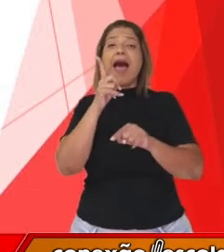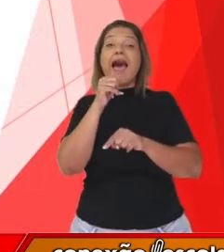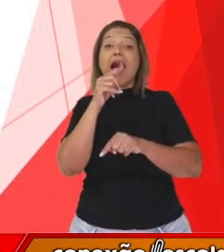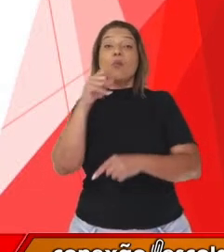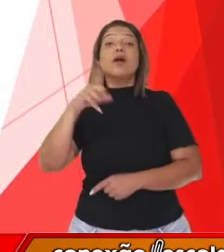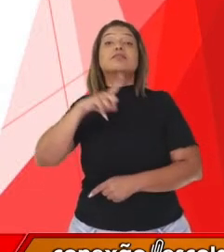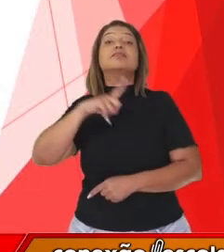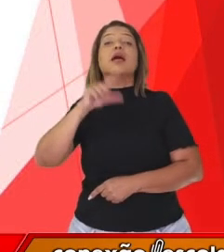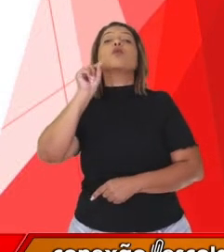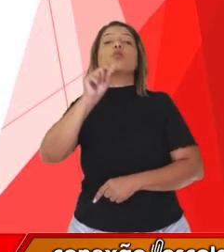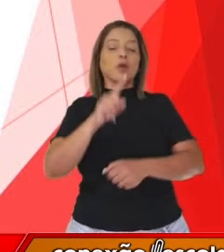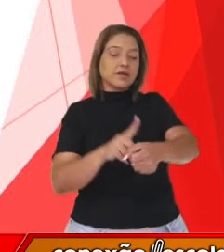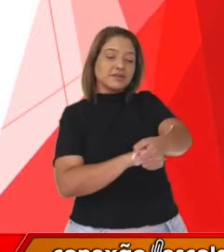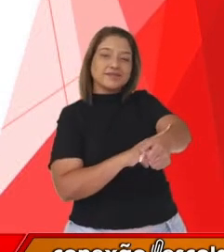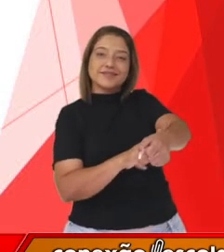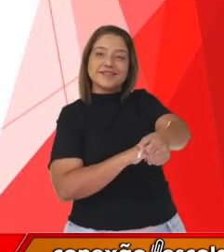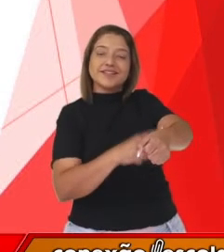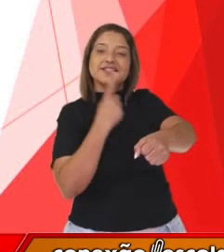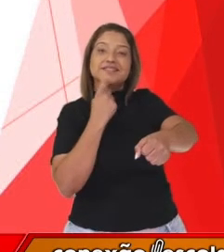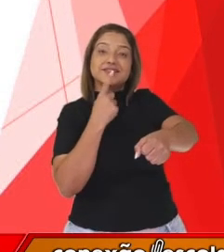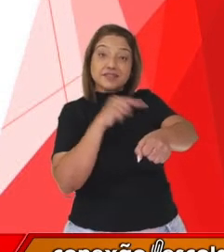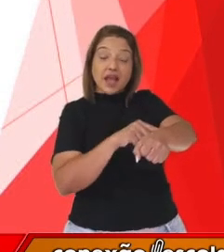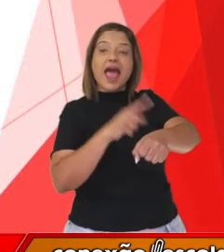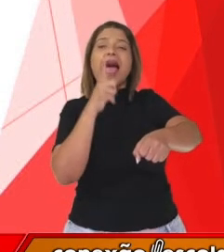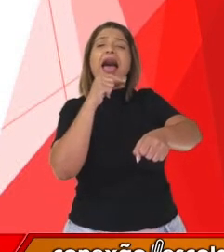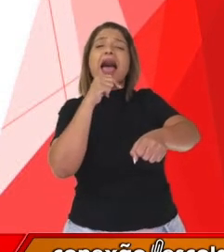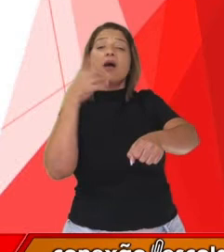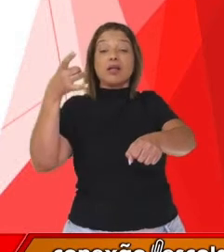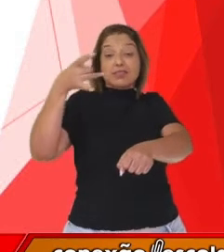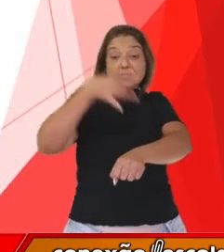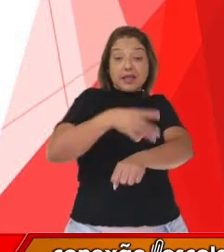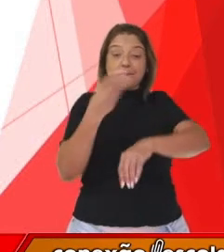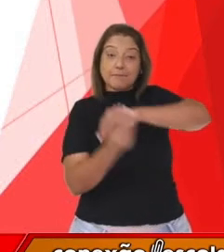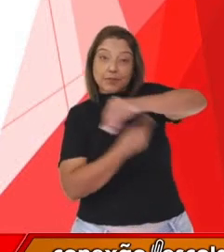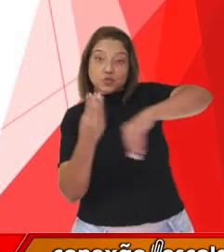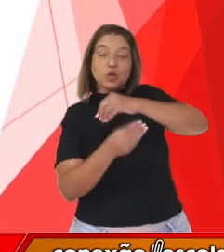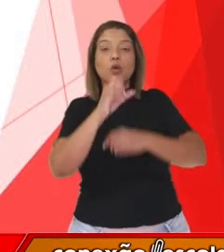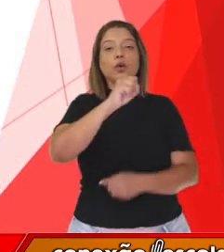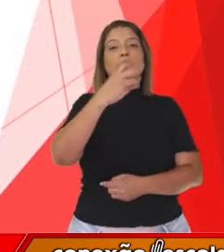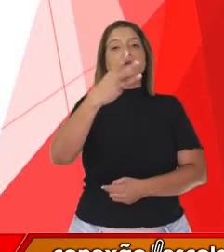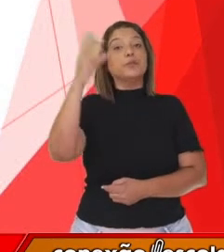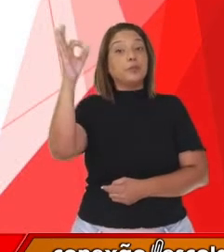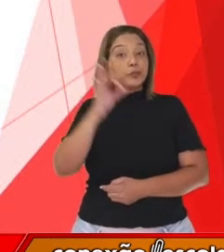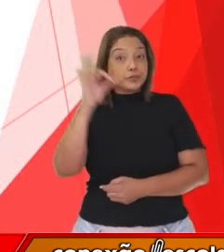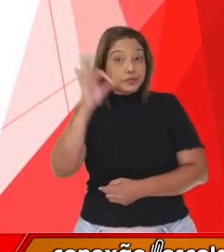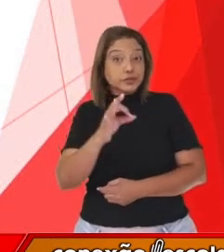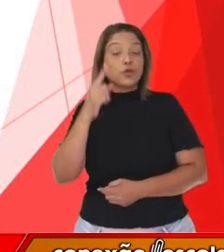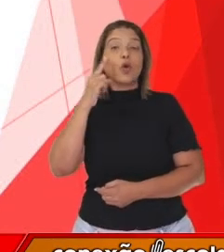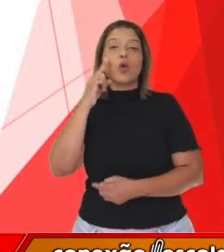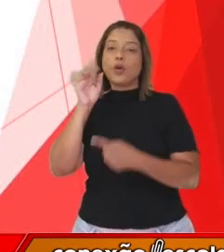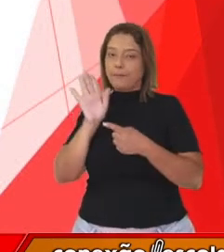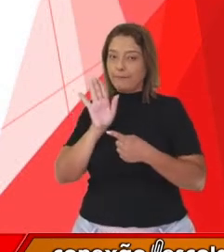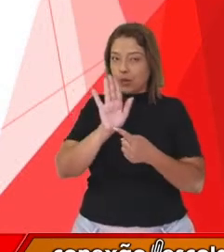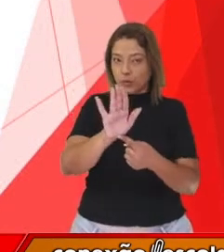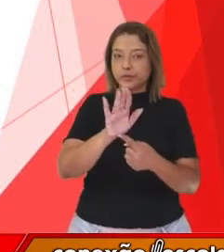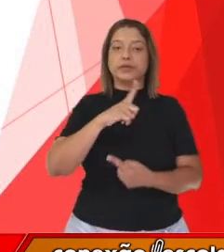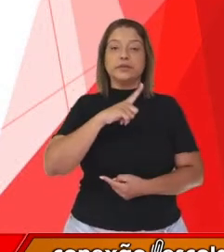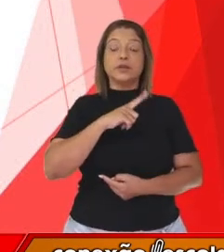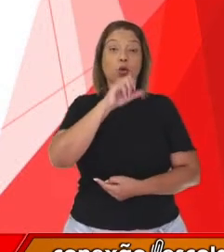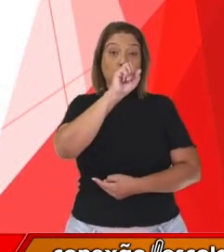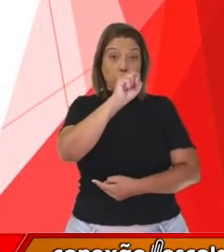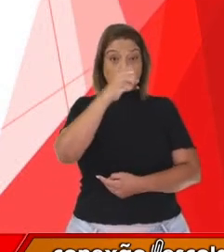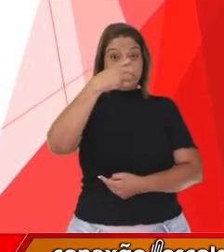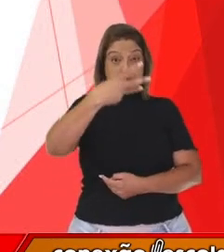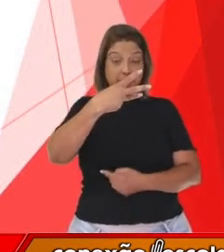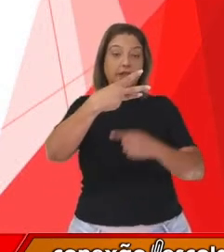sangue humano é de 83%, que pode ser representado por 83